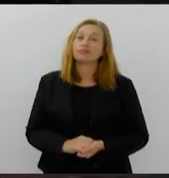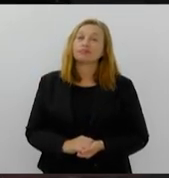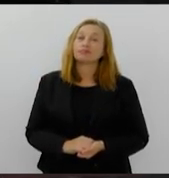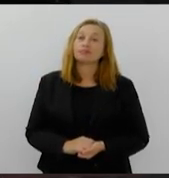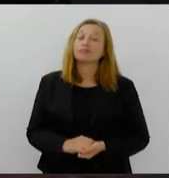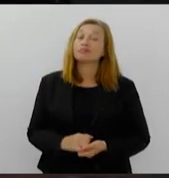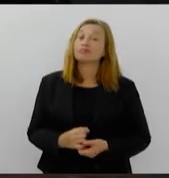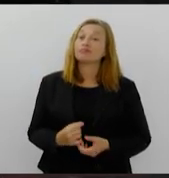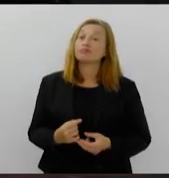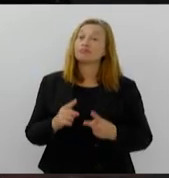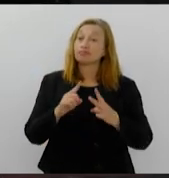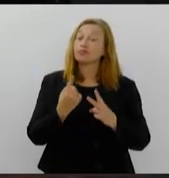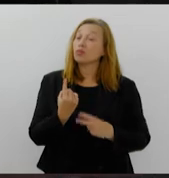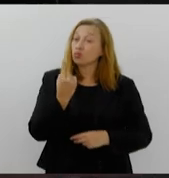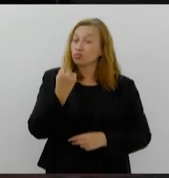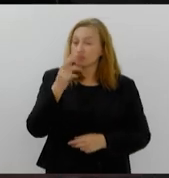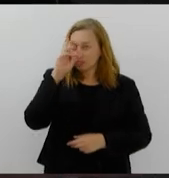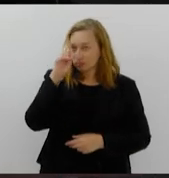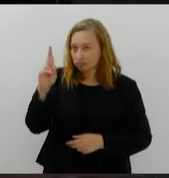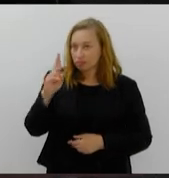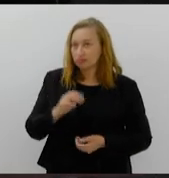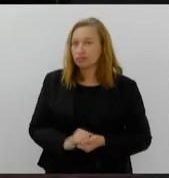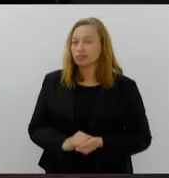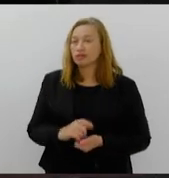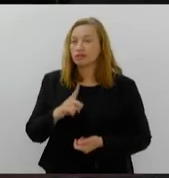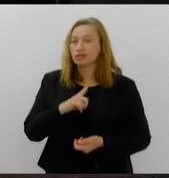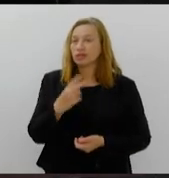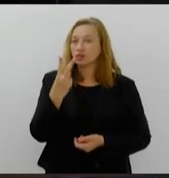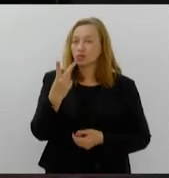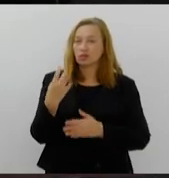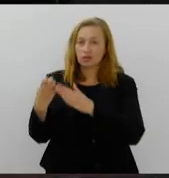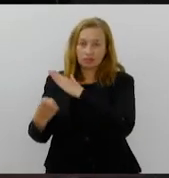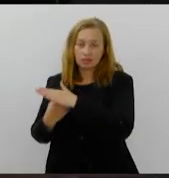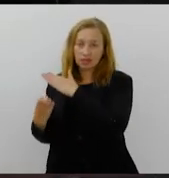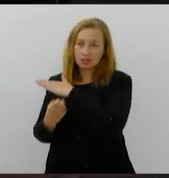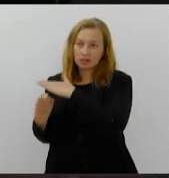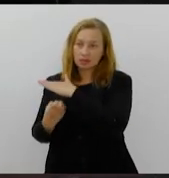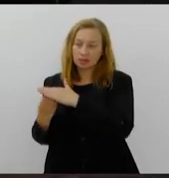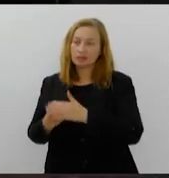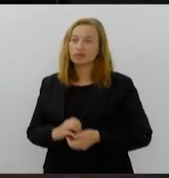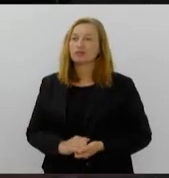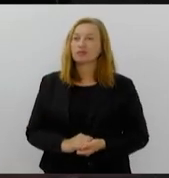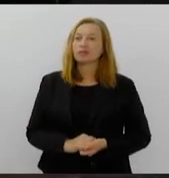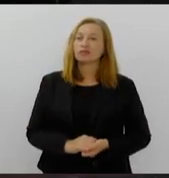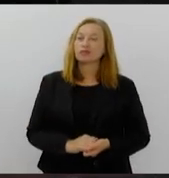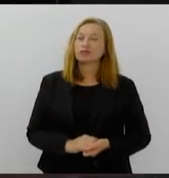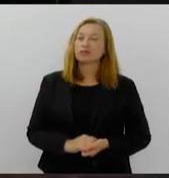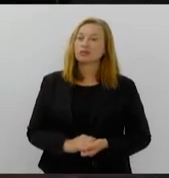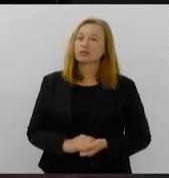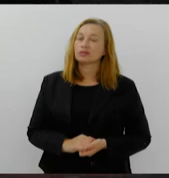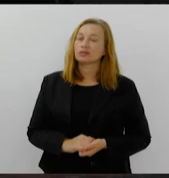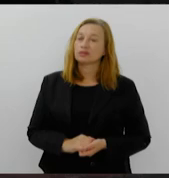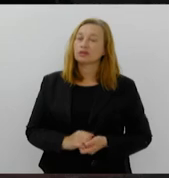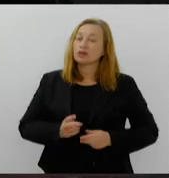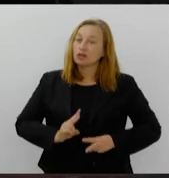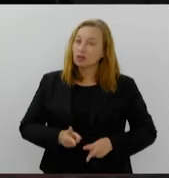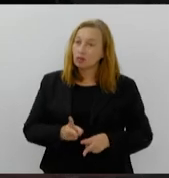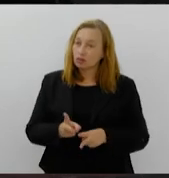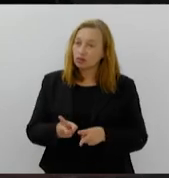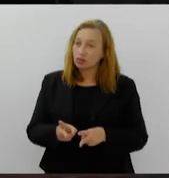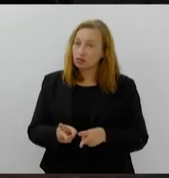um dos sócios tem 2 empresas que funcionam no